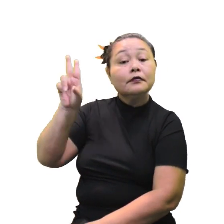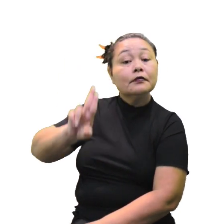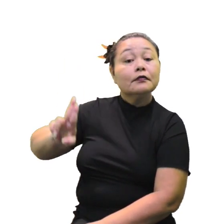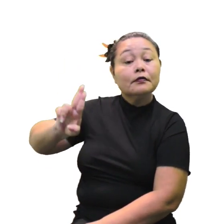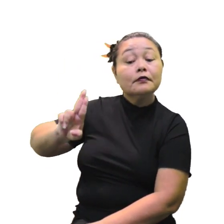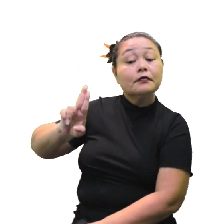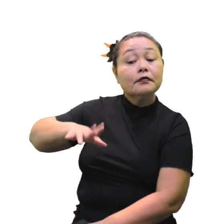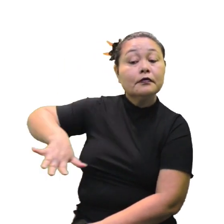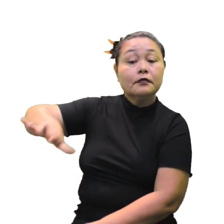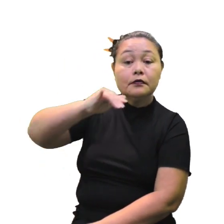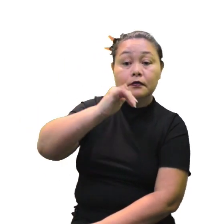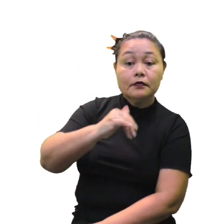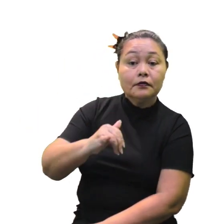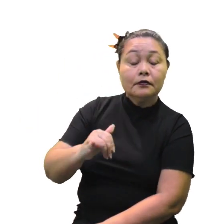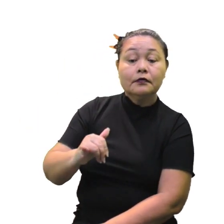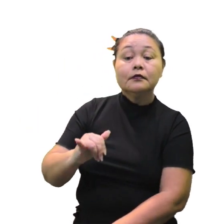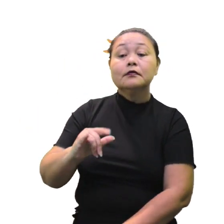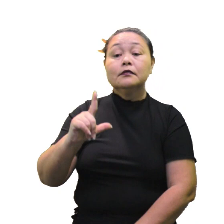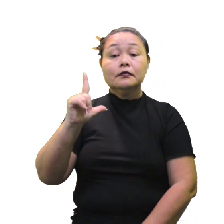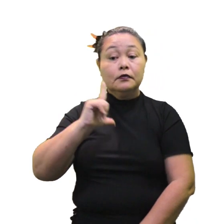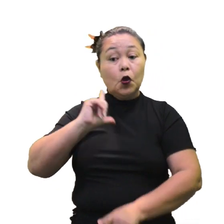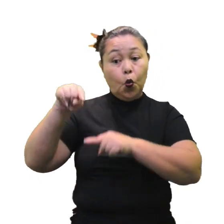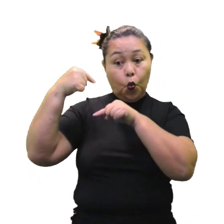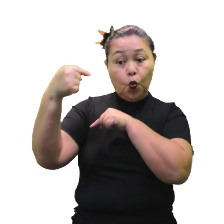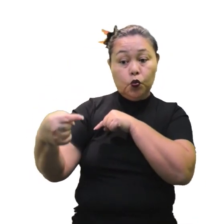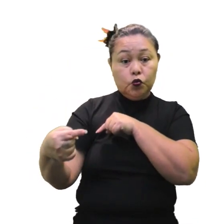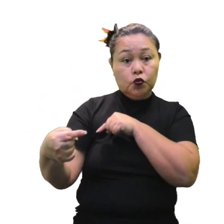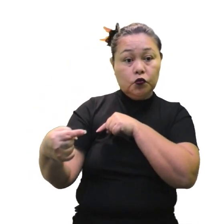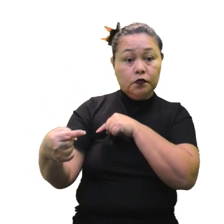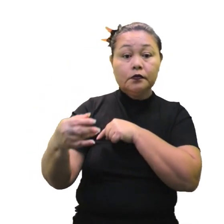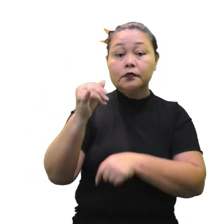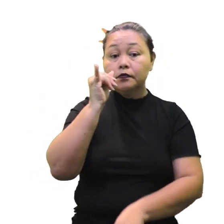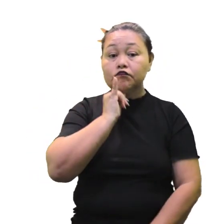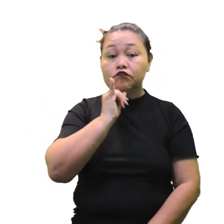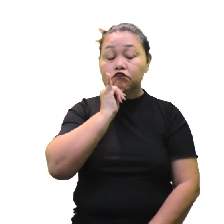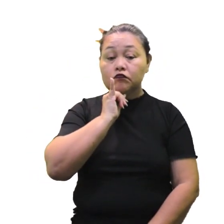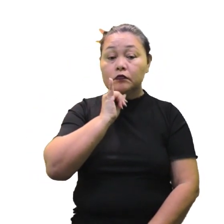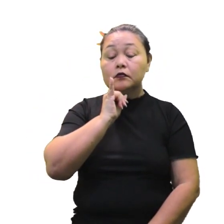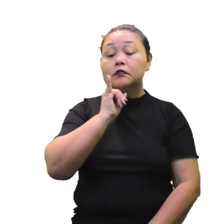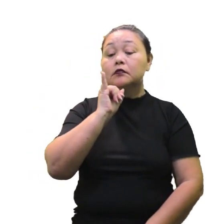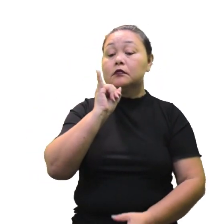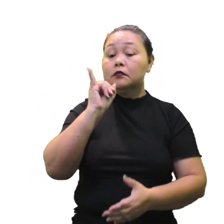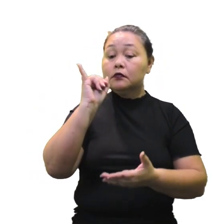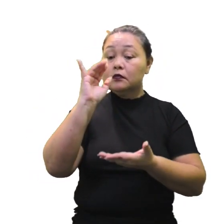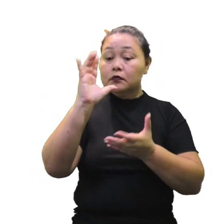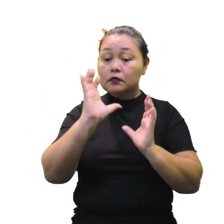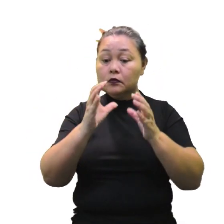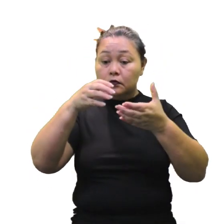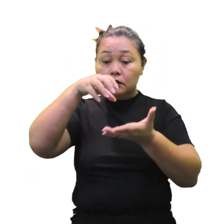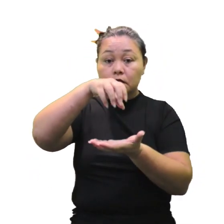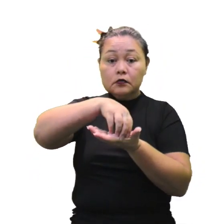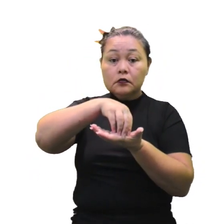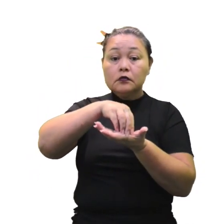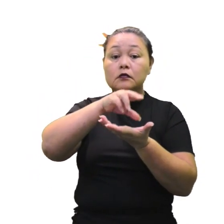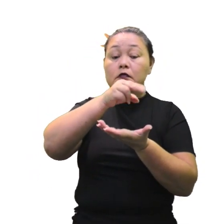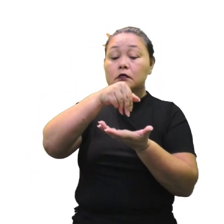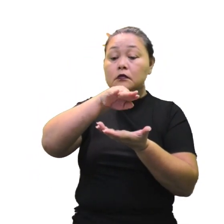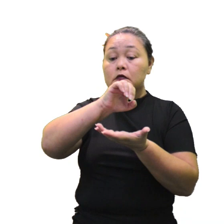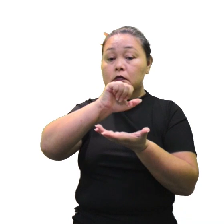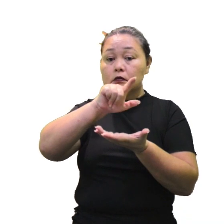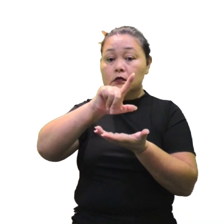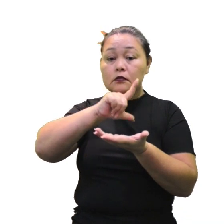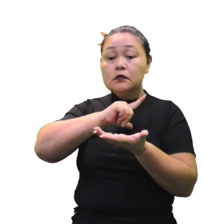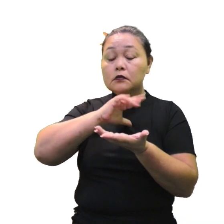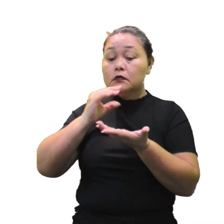Ela utiliza um meio de energia para obter outro. Por exemplo, temos a usina nuclear,